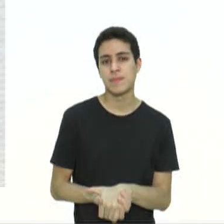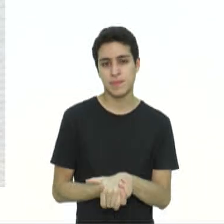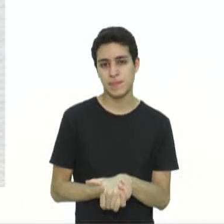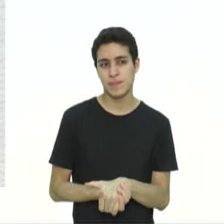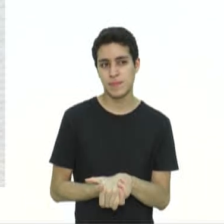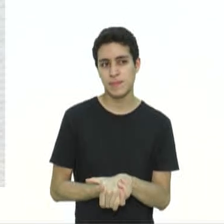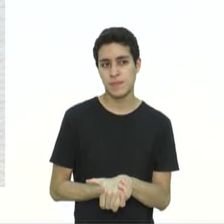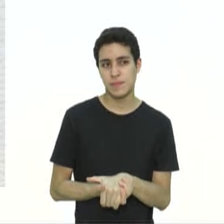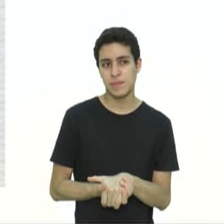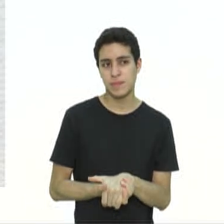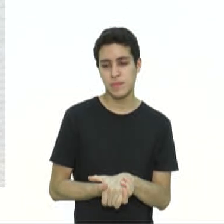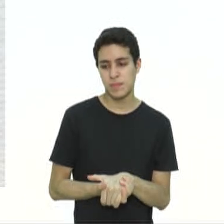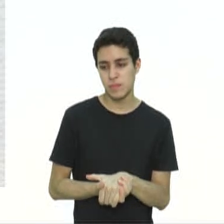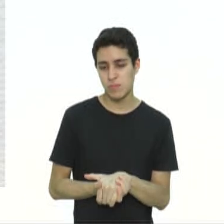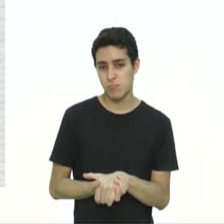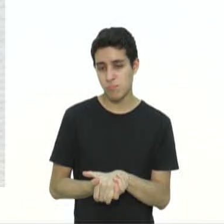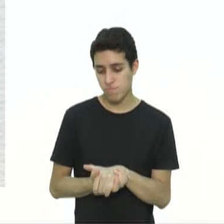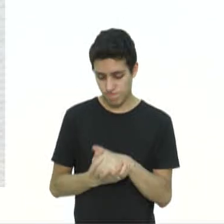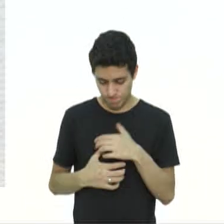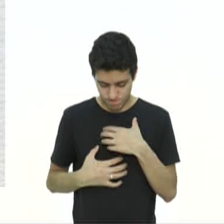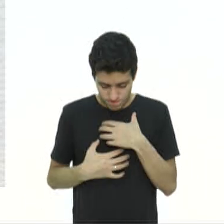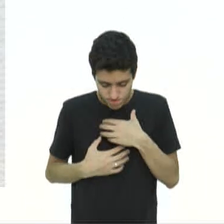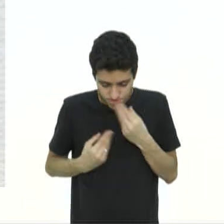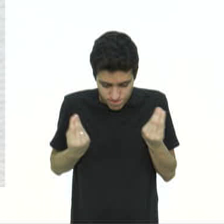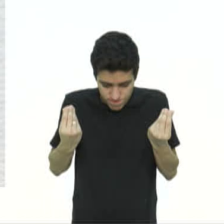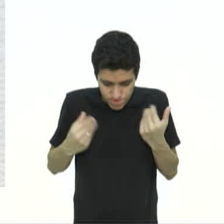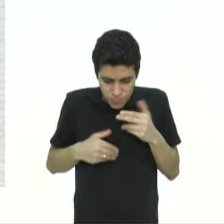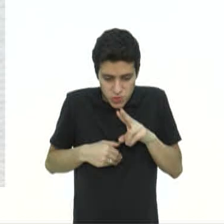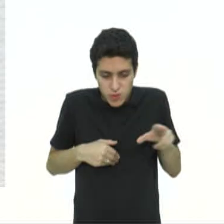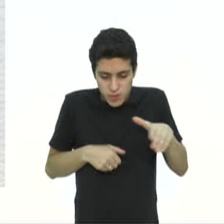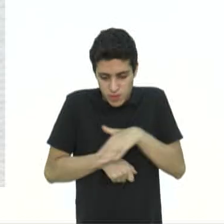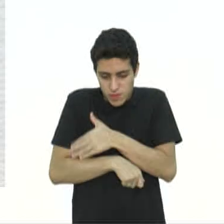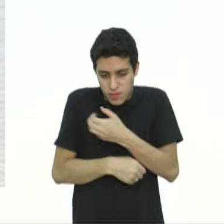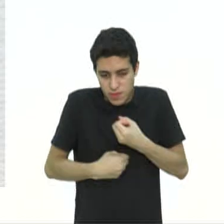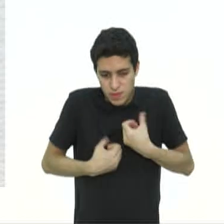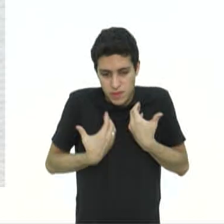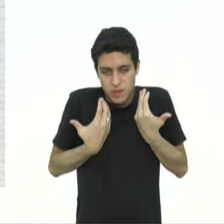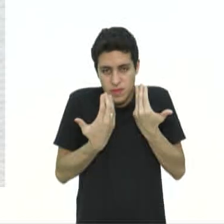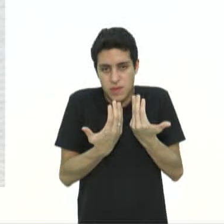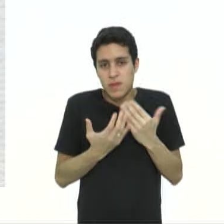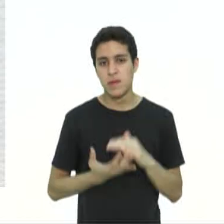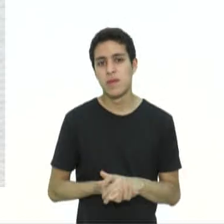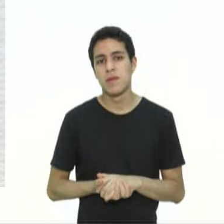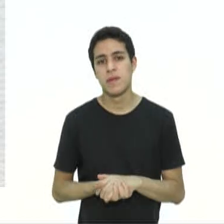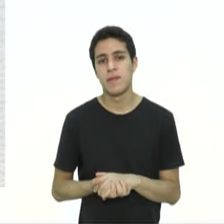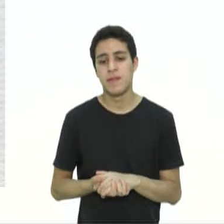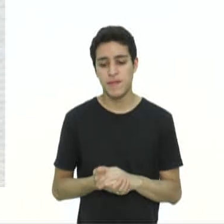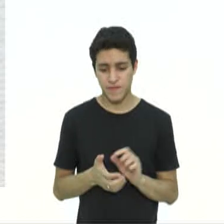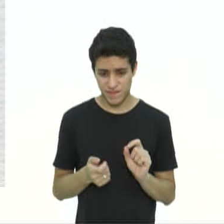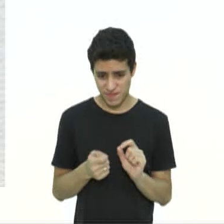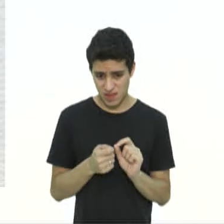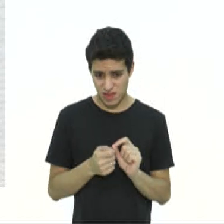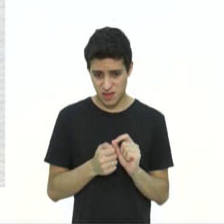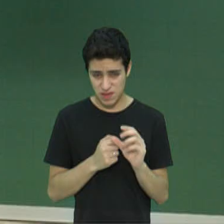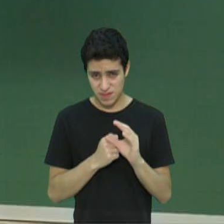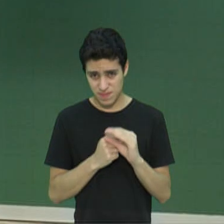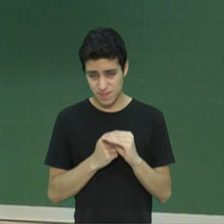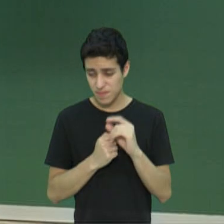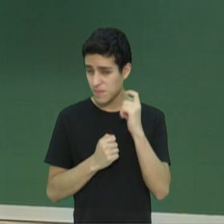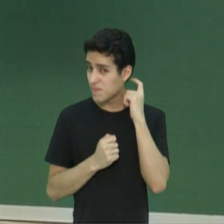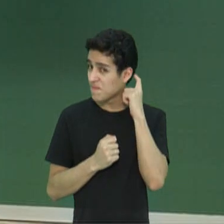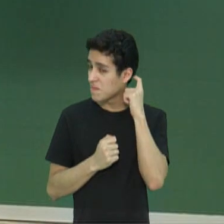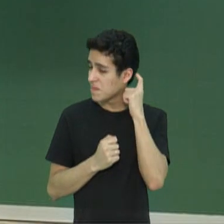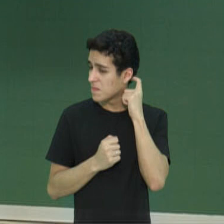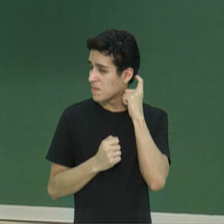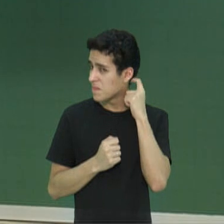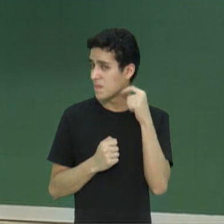do sensível, usando os sentidos, a sensibilidade humana, e produzindo um conhecimento, esse conhecimento só